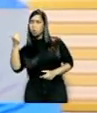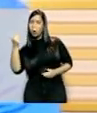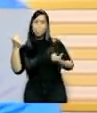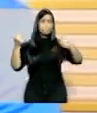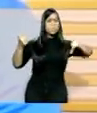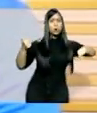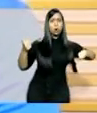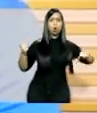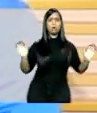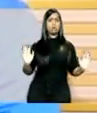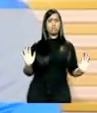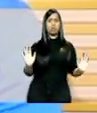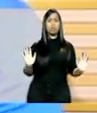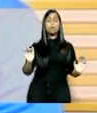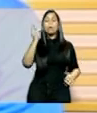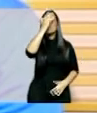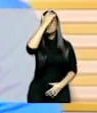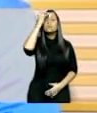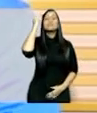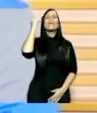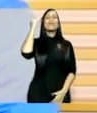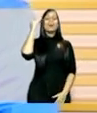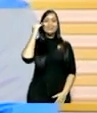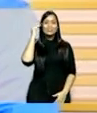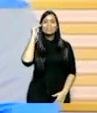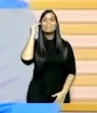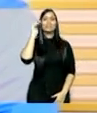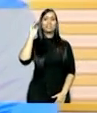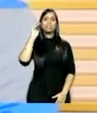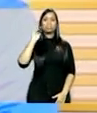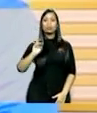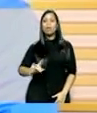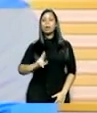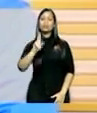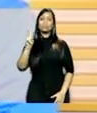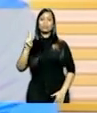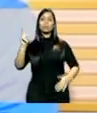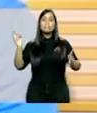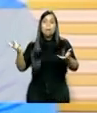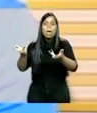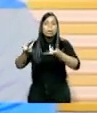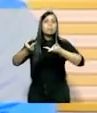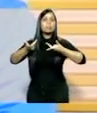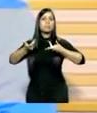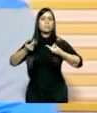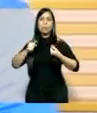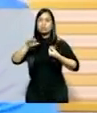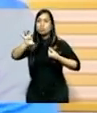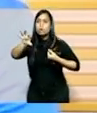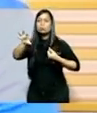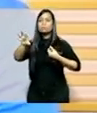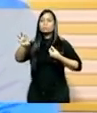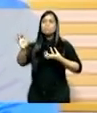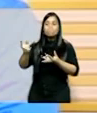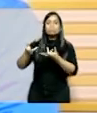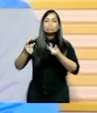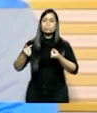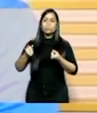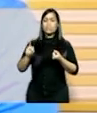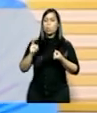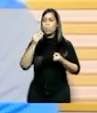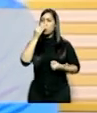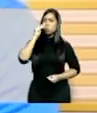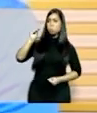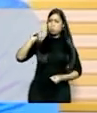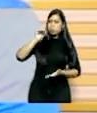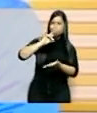pior do que o outro, né? Quando o ser humano entende que a diferença, ela enriquece, né? E ela não deve ser utilizada para